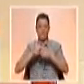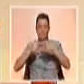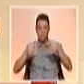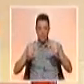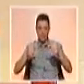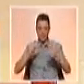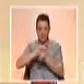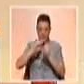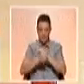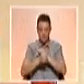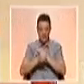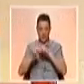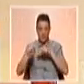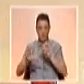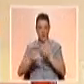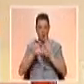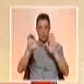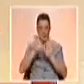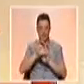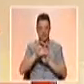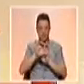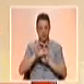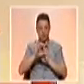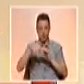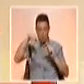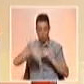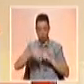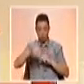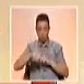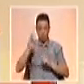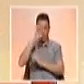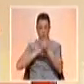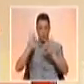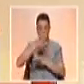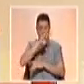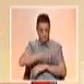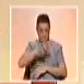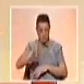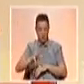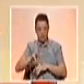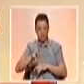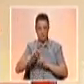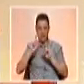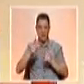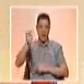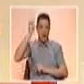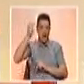as tais adaptadas aqui às condições do Mediterrâneo, que tiveram milhões de anos para arranjarem maneiras de ser poupadinhas,